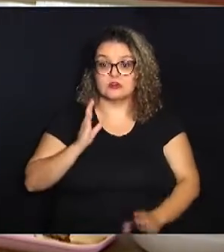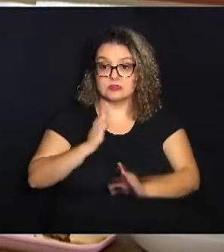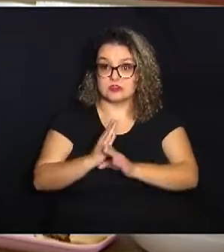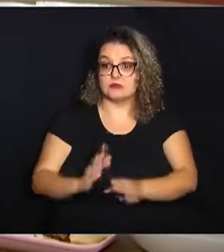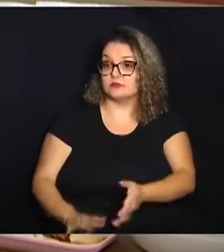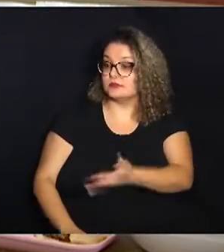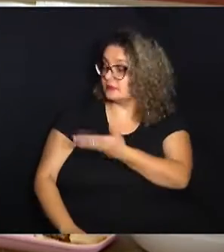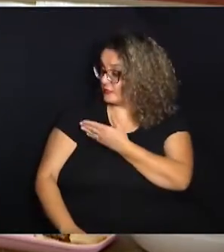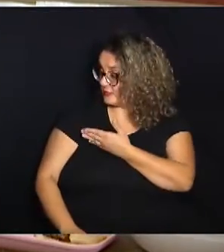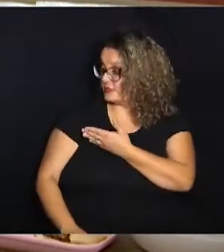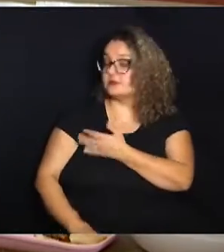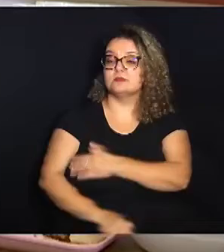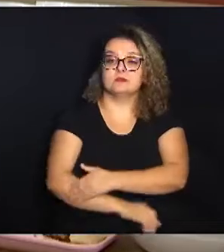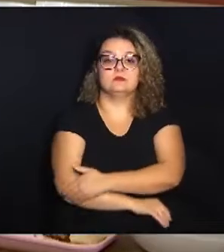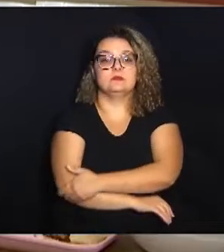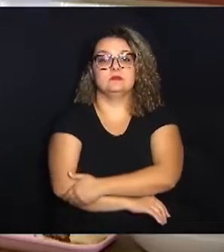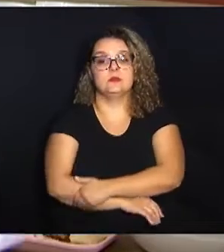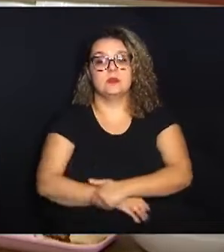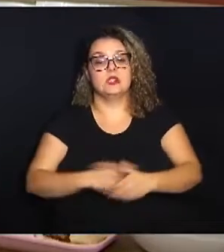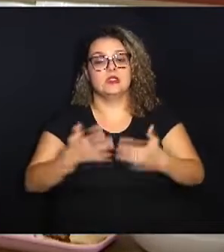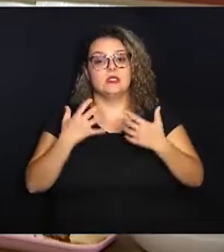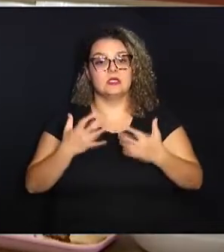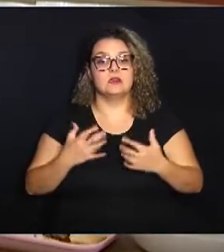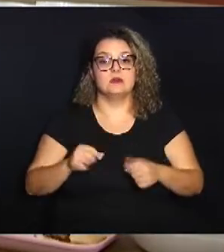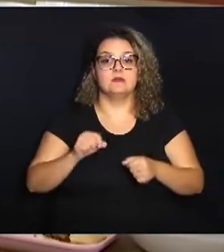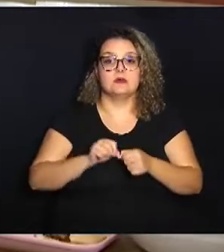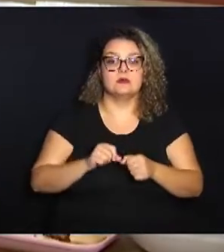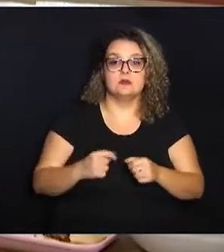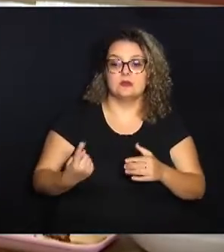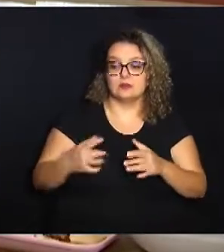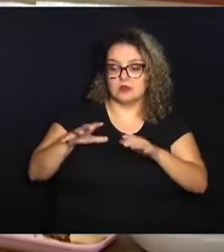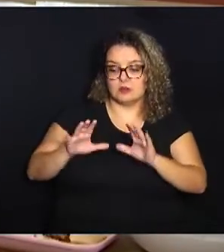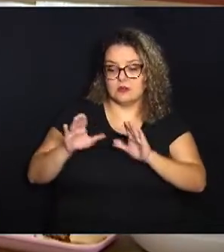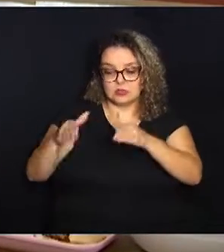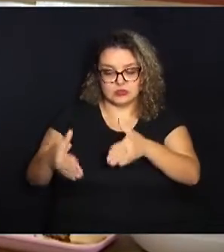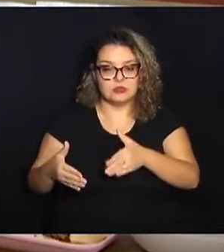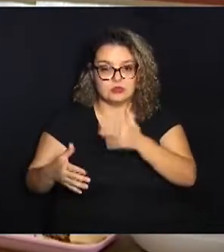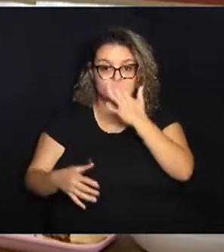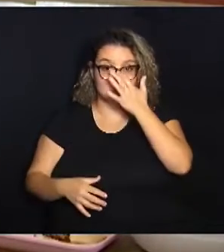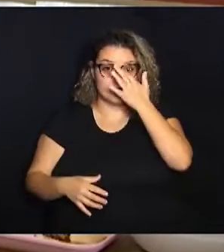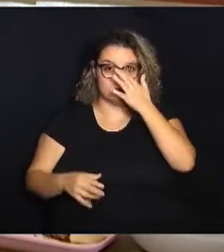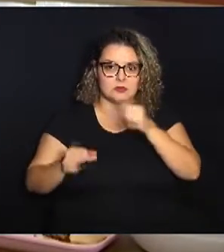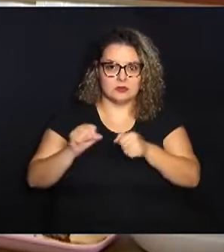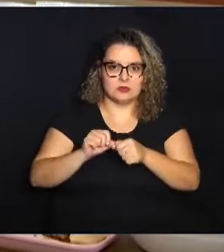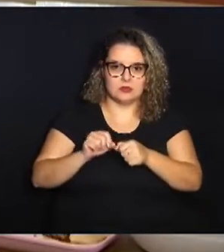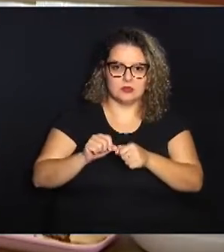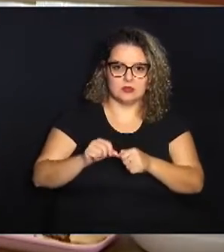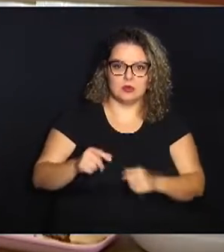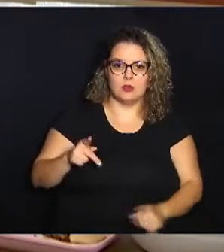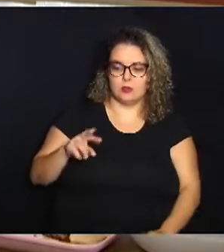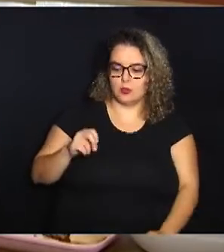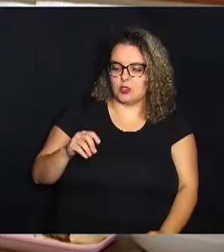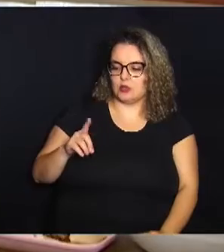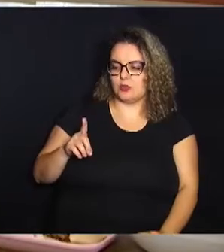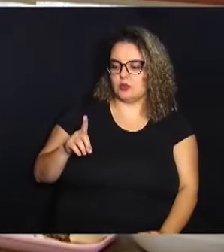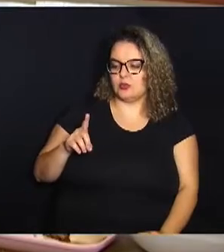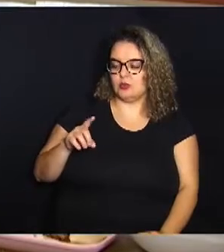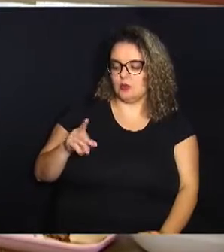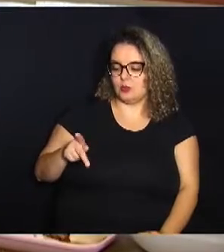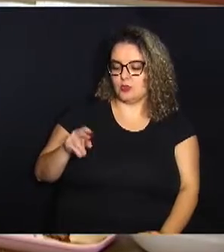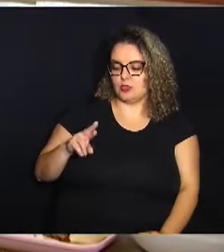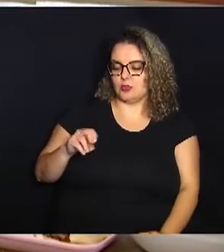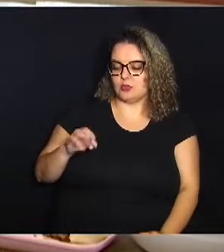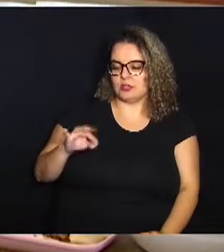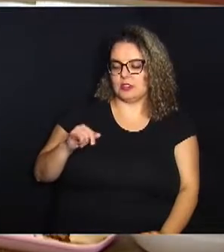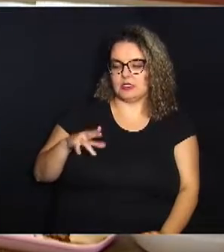aqui a gente pretendemos também fazer o isolamento, concentração e fazer essa proteína hidrolisada. Mas para isso a gente precisa de apoio,